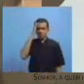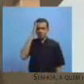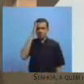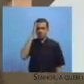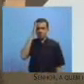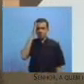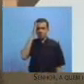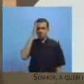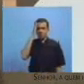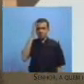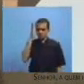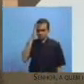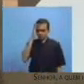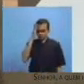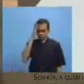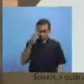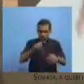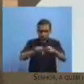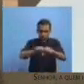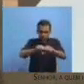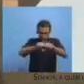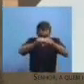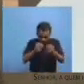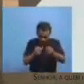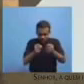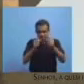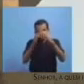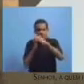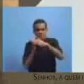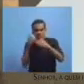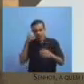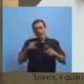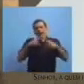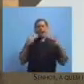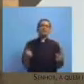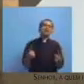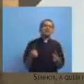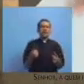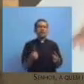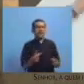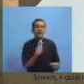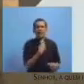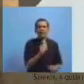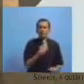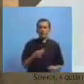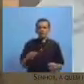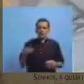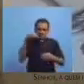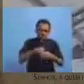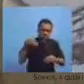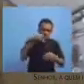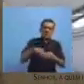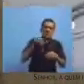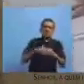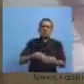porque não pode gastar dinheiro para mexer nessa estrutura. Vai dar muito trabalho, vai ter que cancelar um acampamento, porque para mexer na estrutura vai ter que